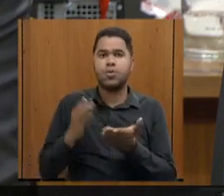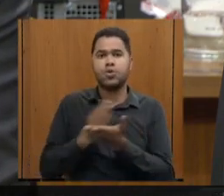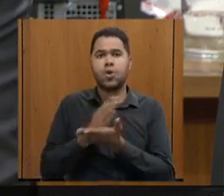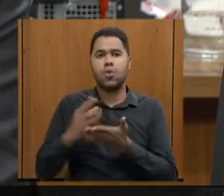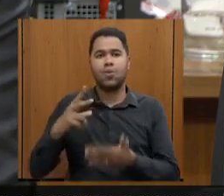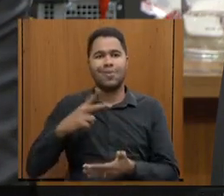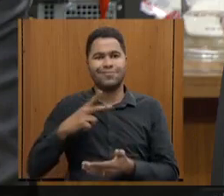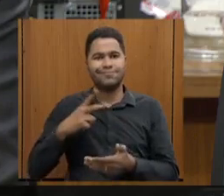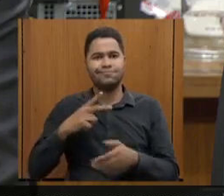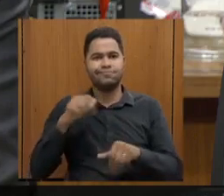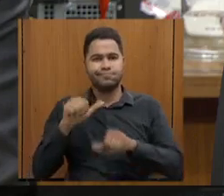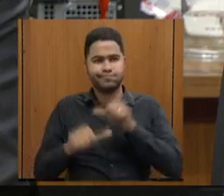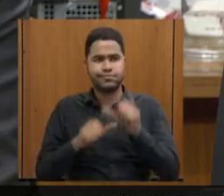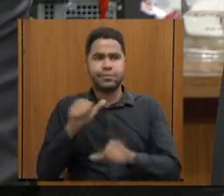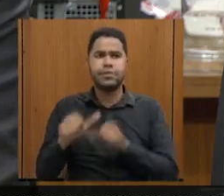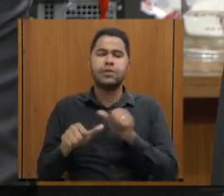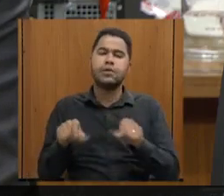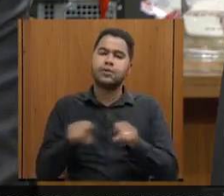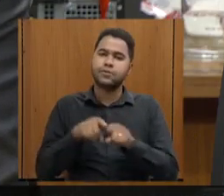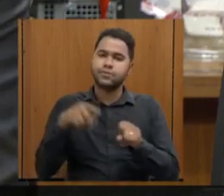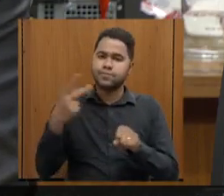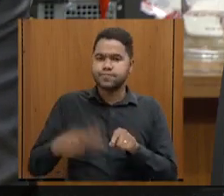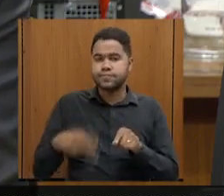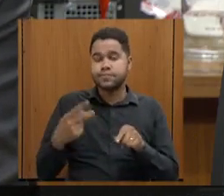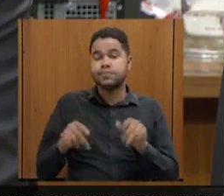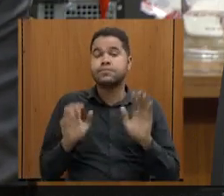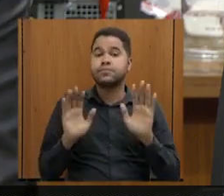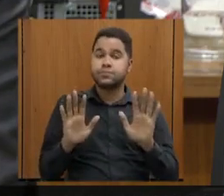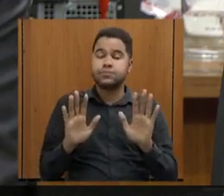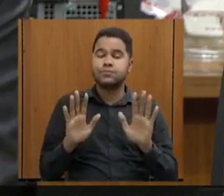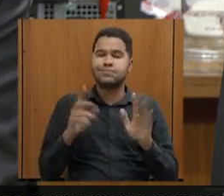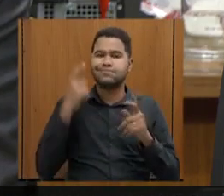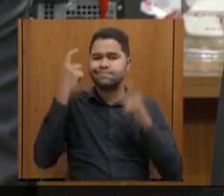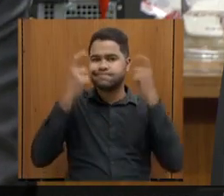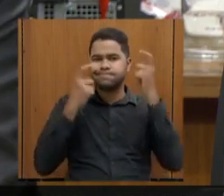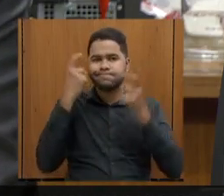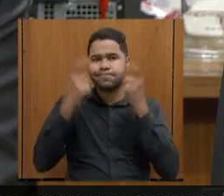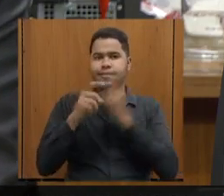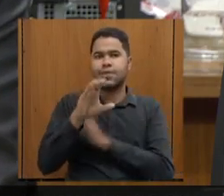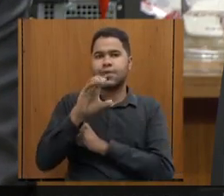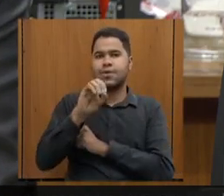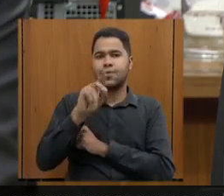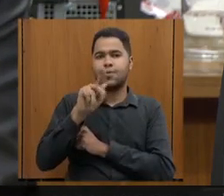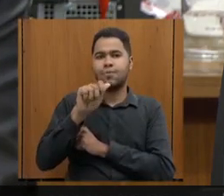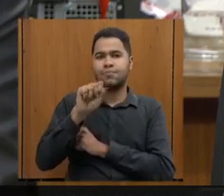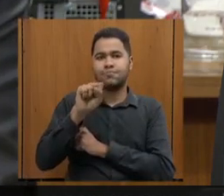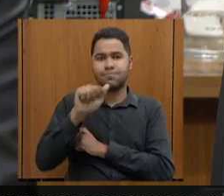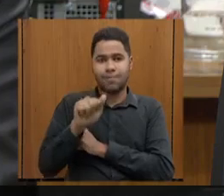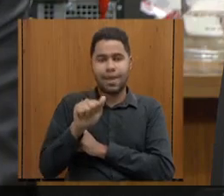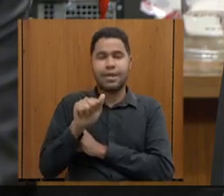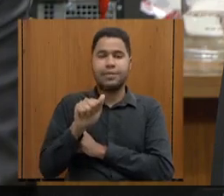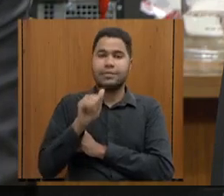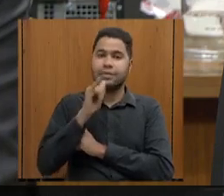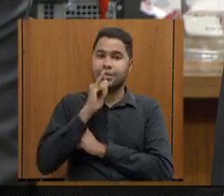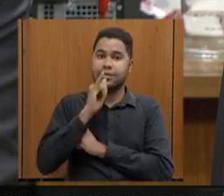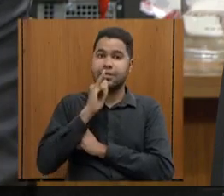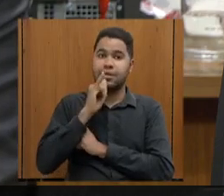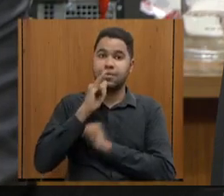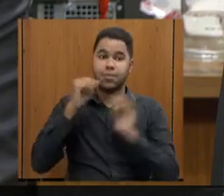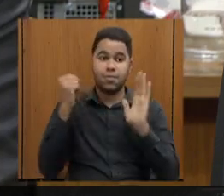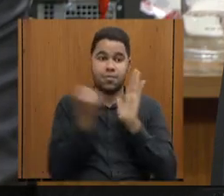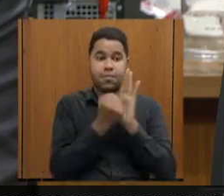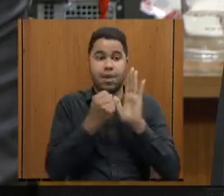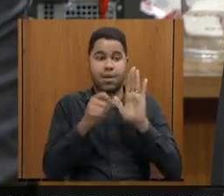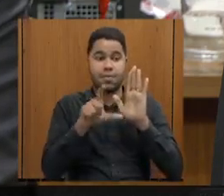dificuldade que perante a casa também né mas o que me preocupa muito da Copasa justamente porque uma vez que passou se o